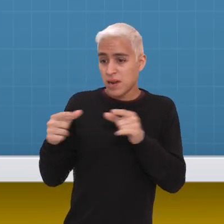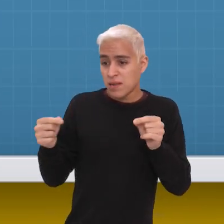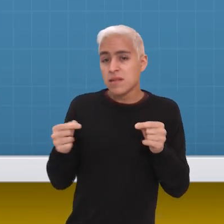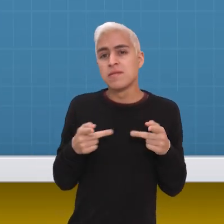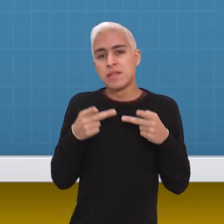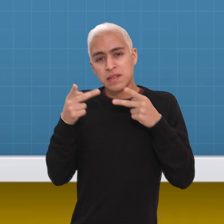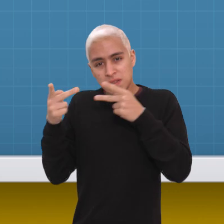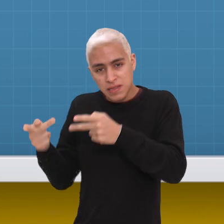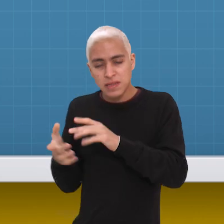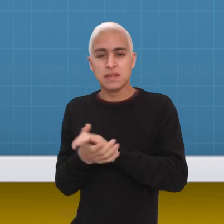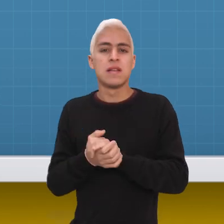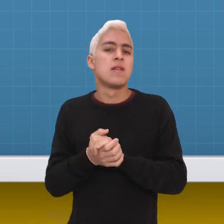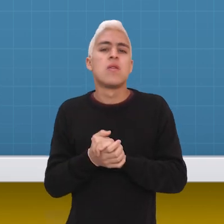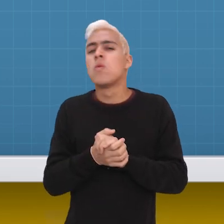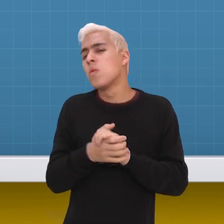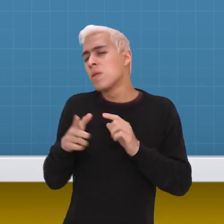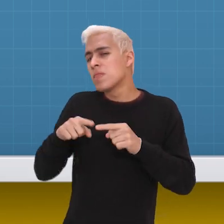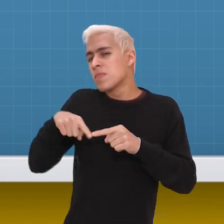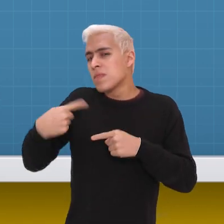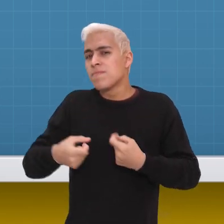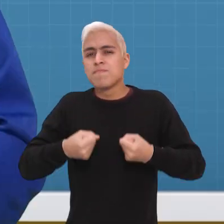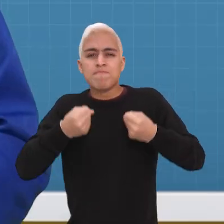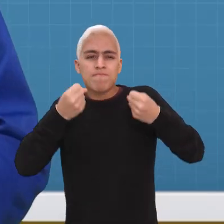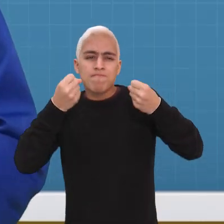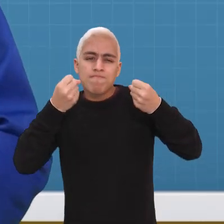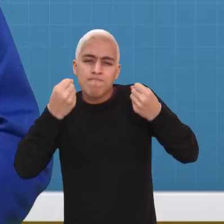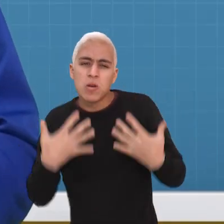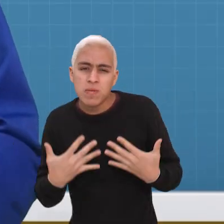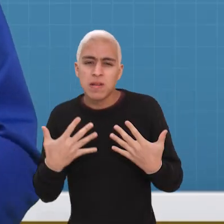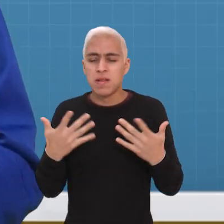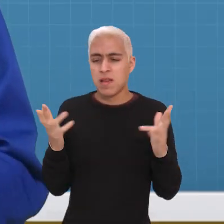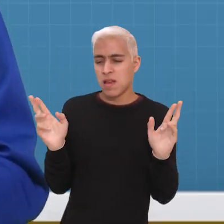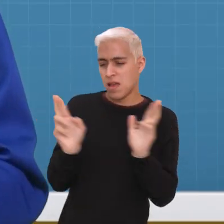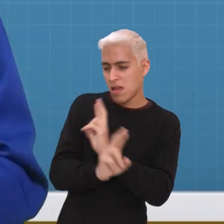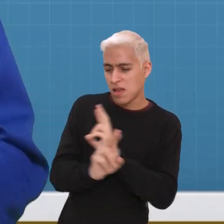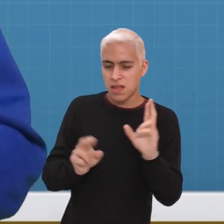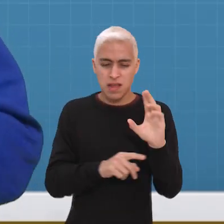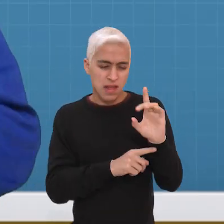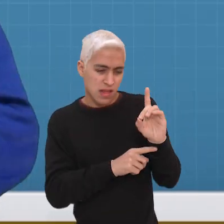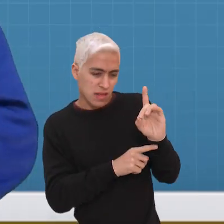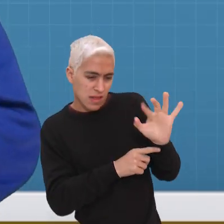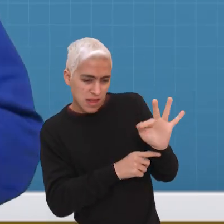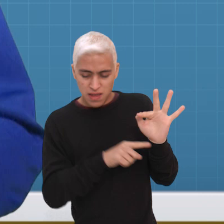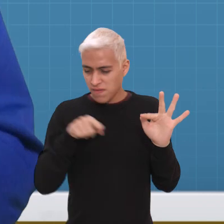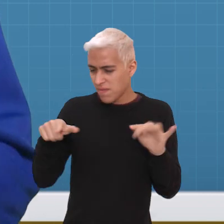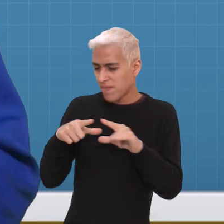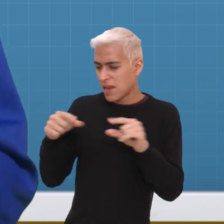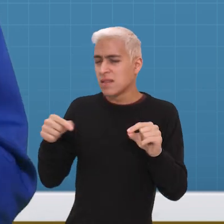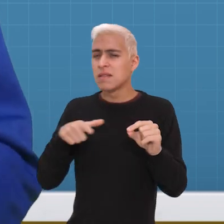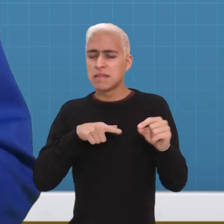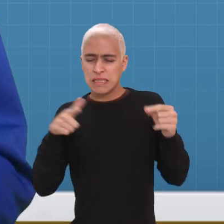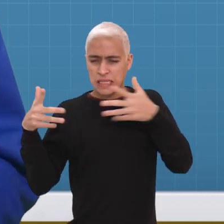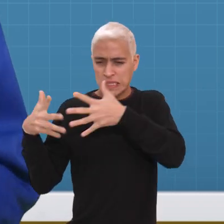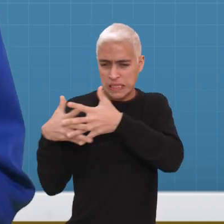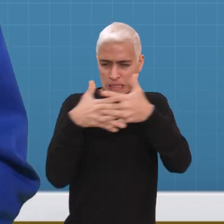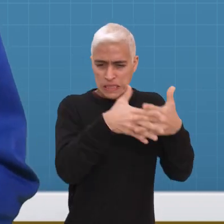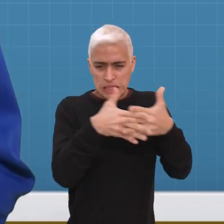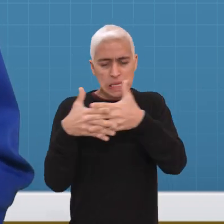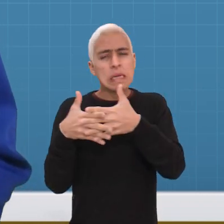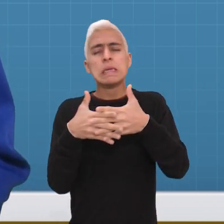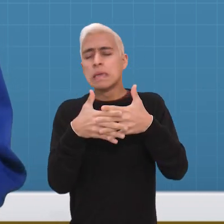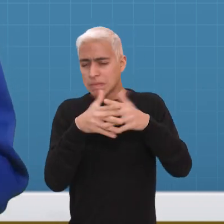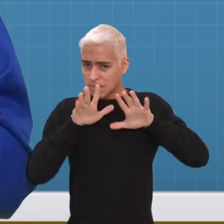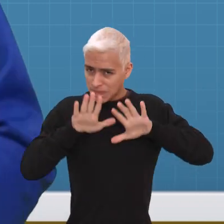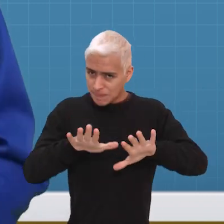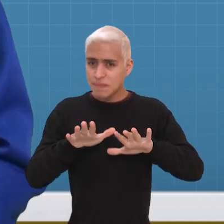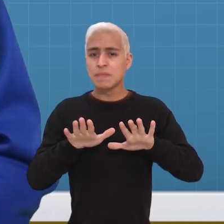vamos visitar Brasília. Depois eu falo um pouquinho dessa relação Distrito Federal, Brasília, porque tem muita confusão ainda no